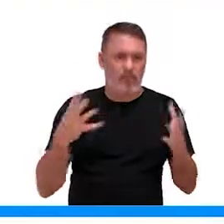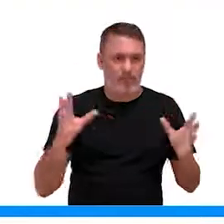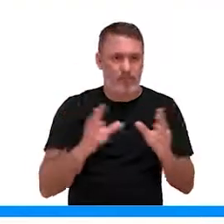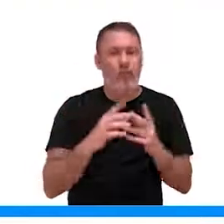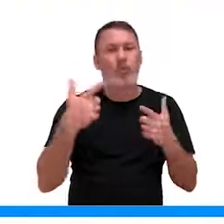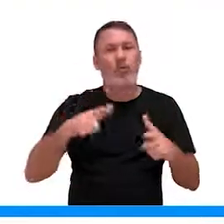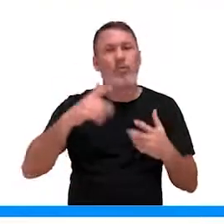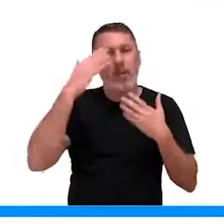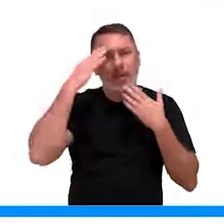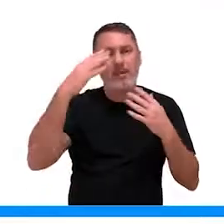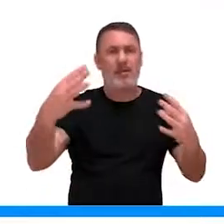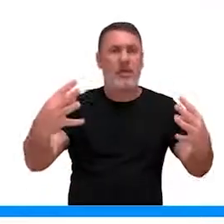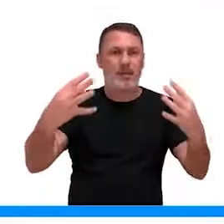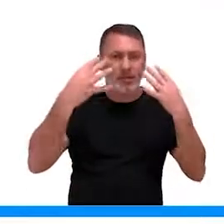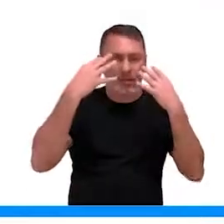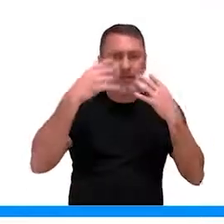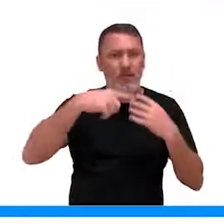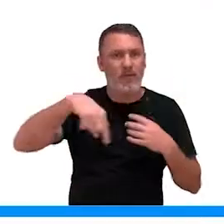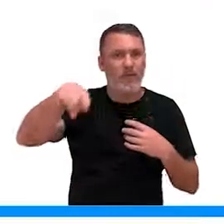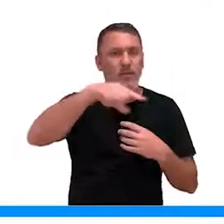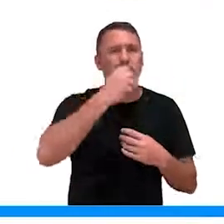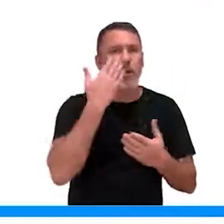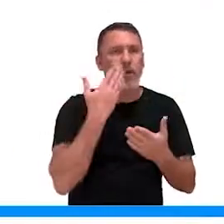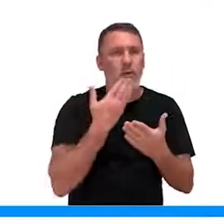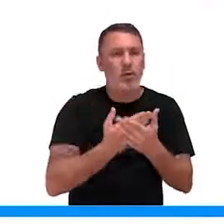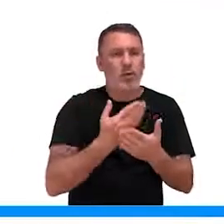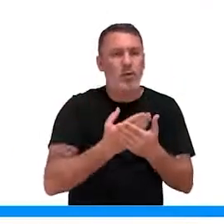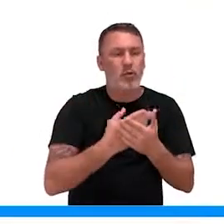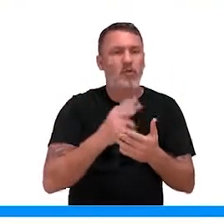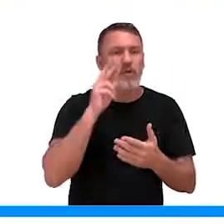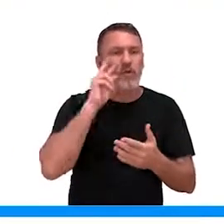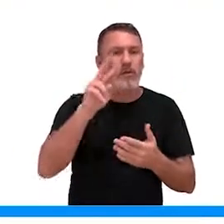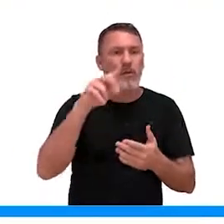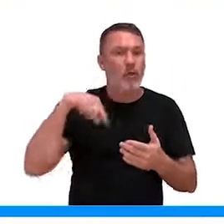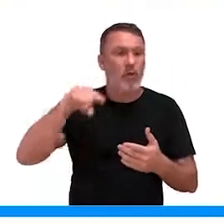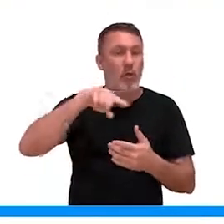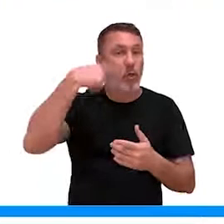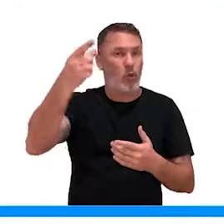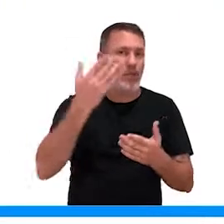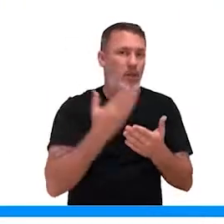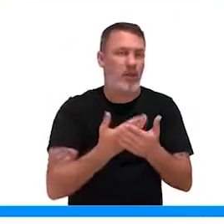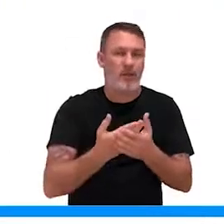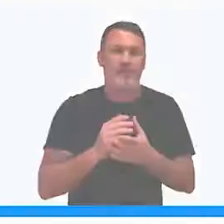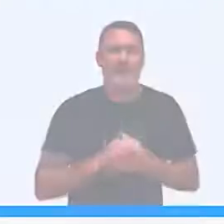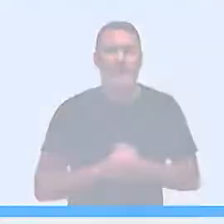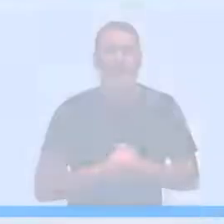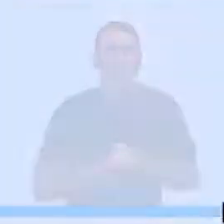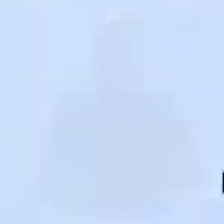vez agradeço pela sua atenção, desejo ótimos estudos, nos vemos na próxima aula.